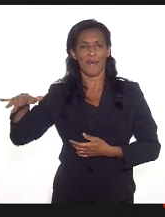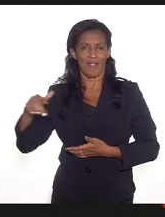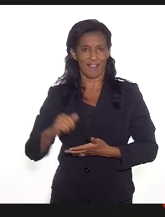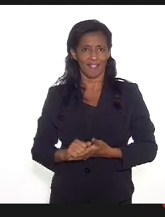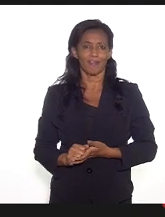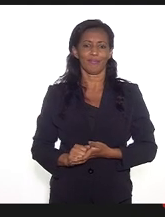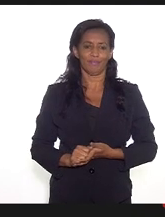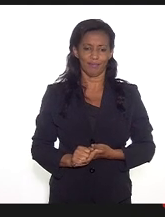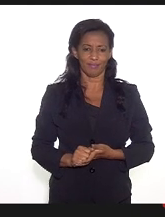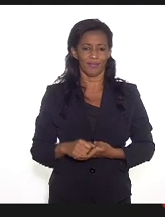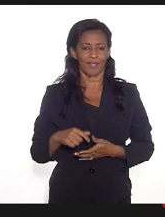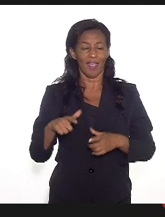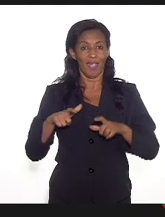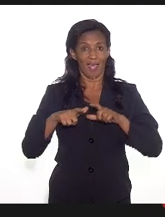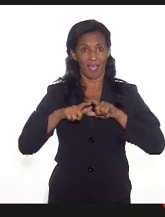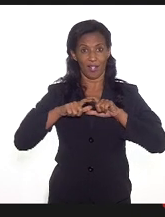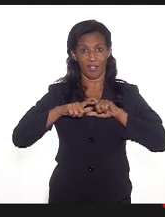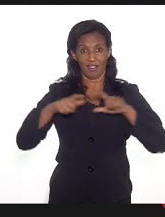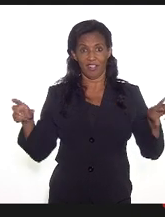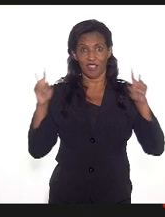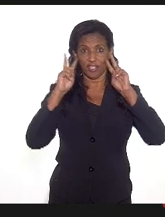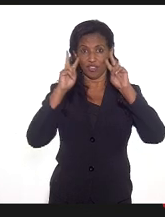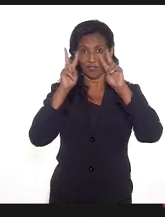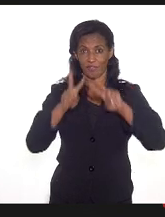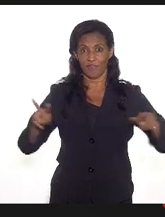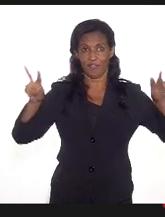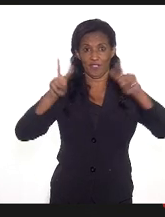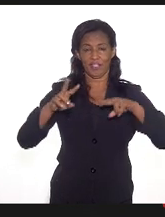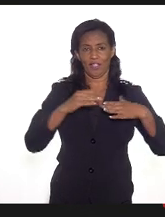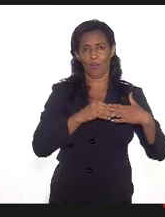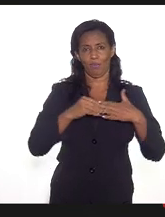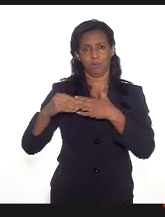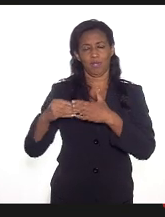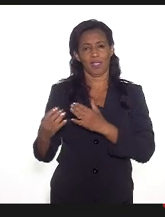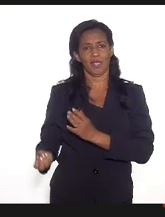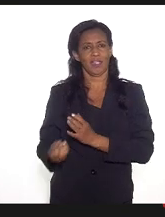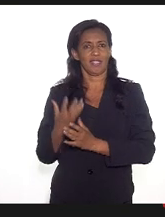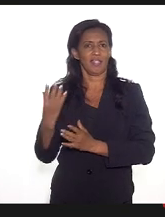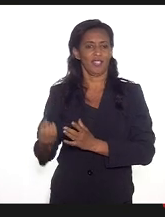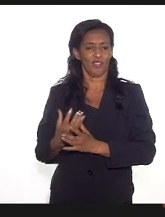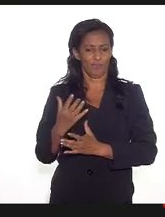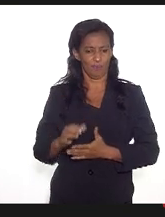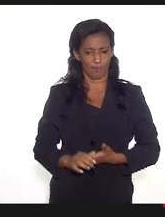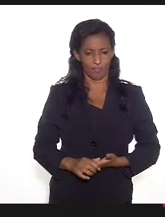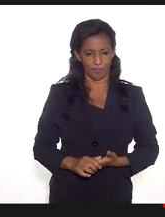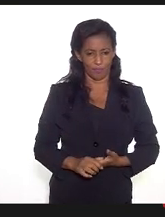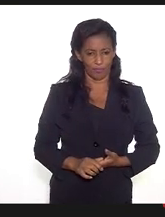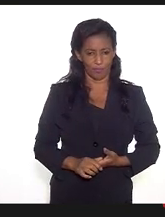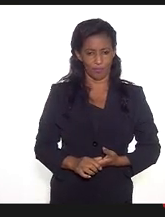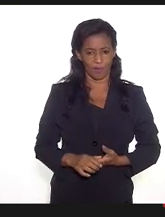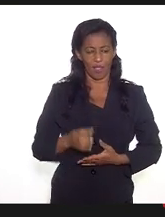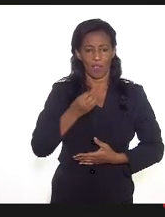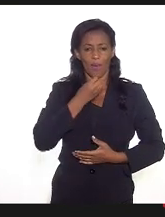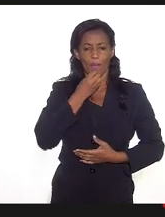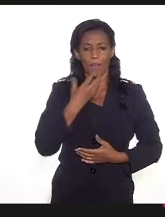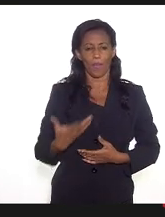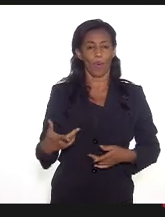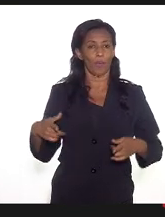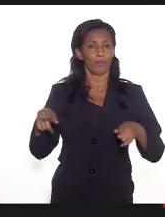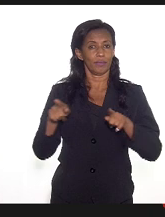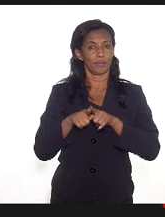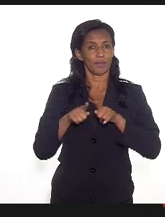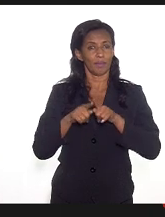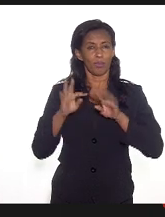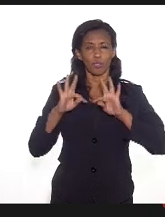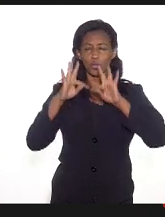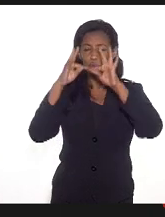mote, é a nossa grande visão para conduzir essa iniciativa. Bom, em função desse potencial todo